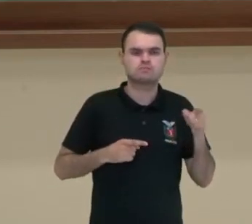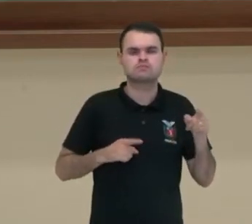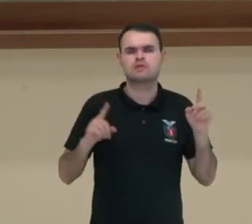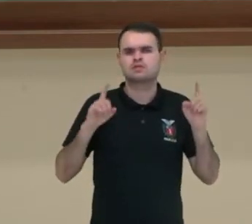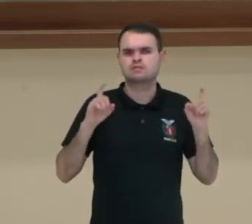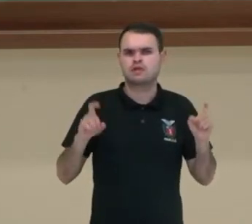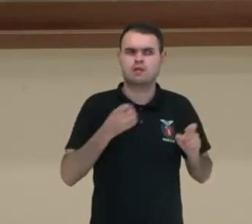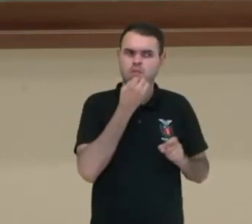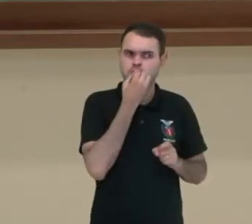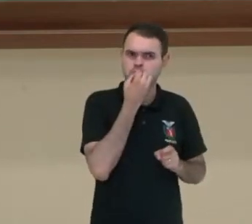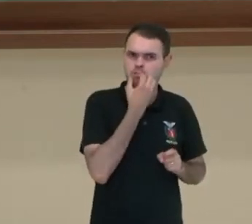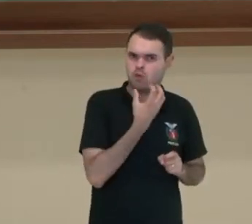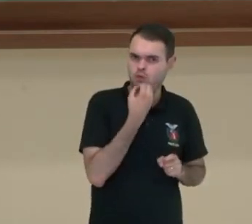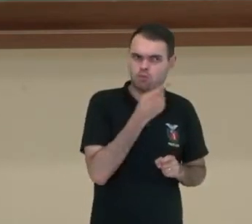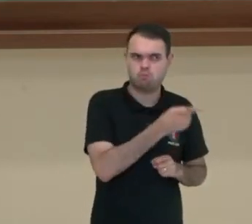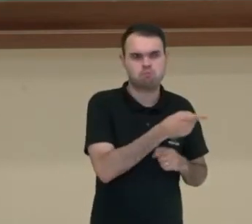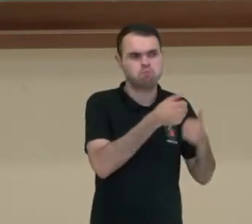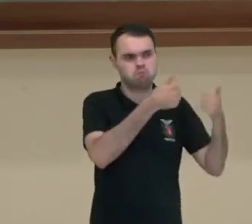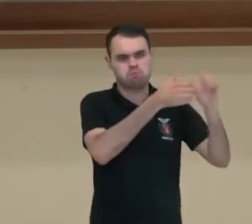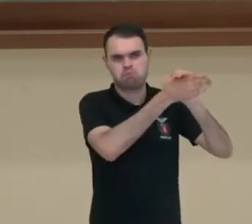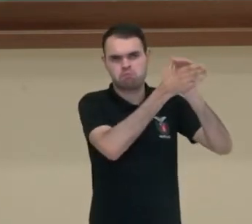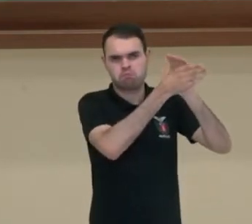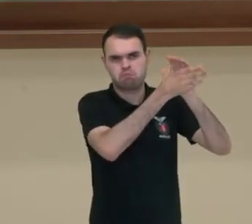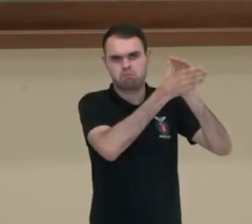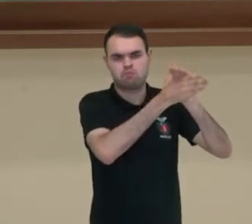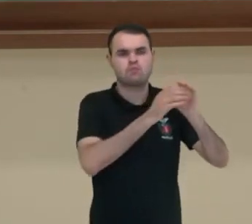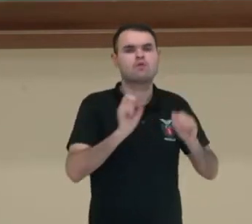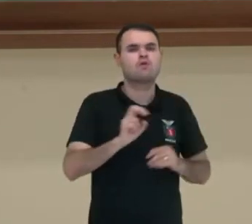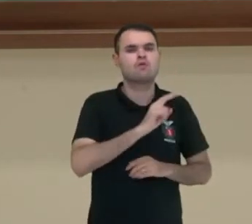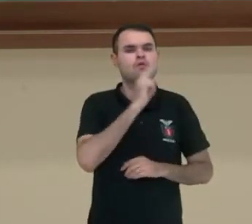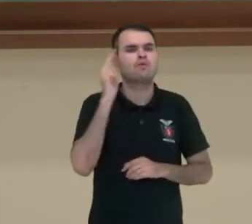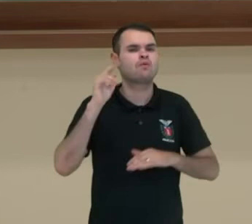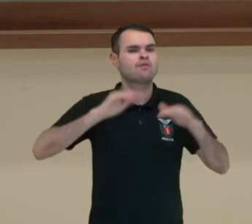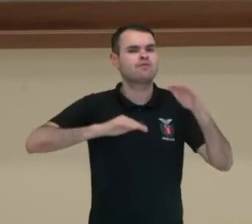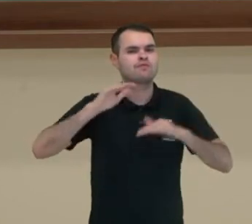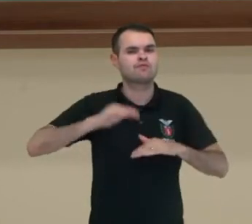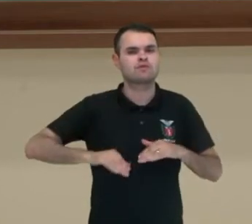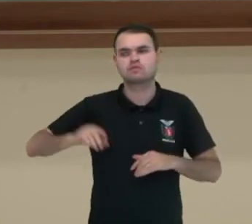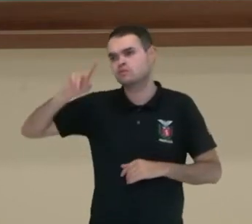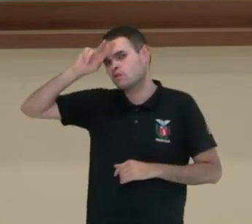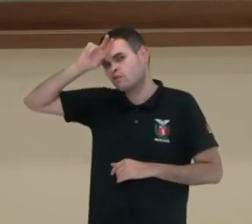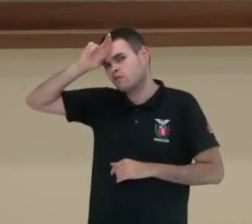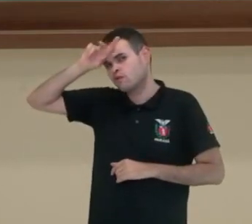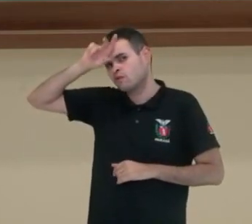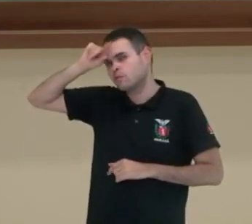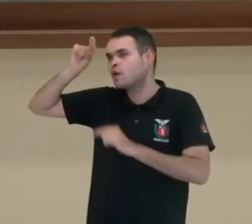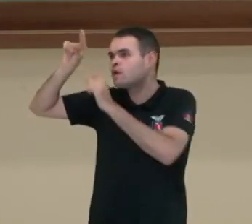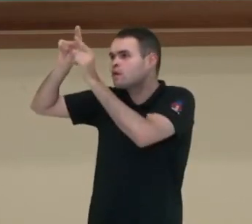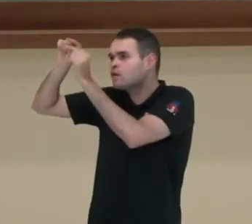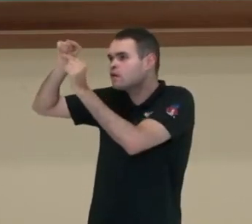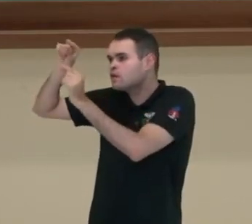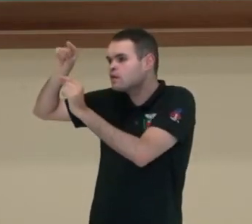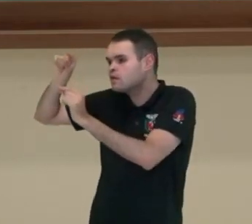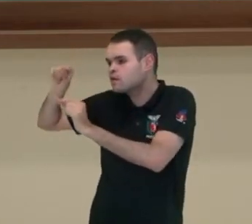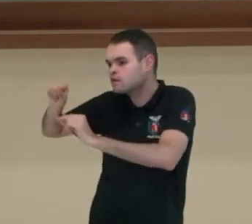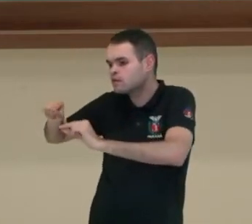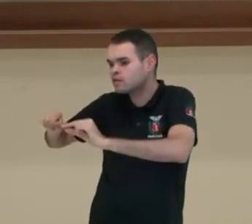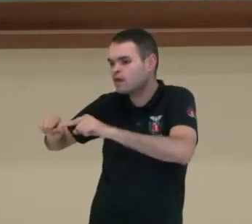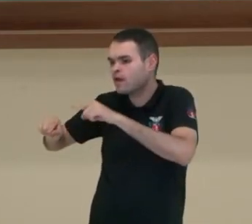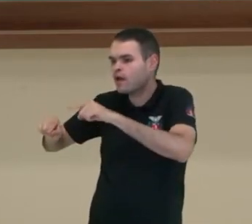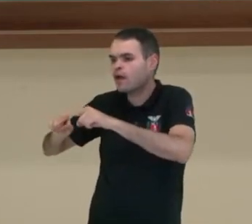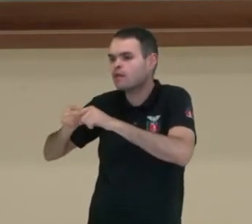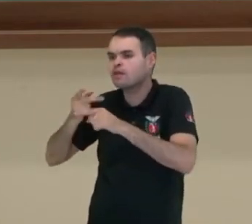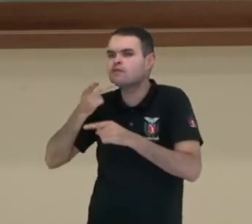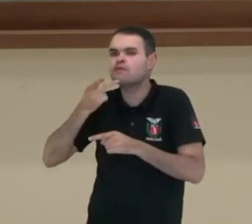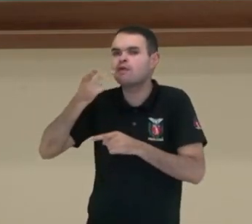comportamento ideal? Ou será que a questão ali da formiga, né? Ser alguém que não precisa